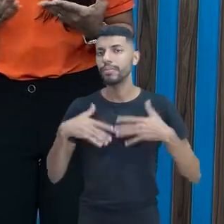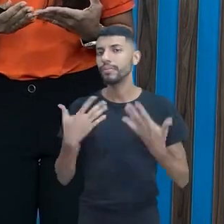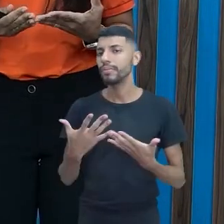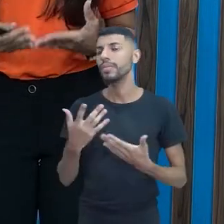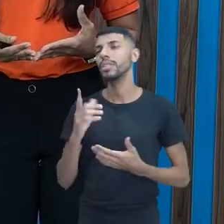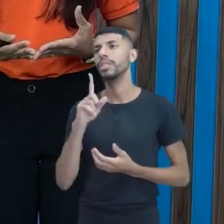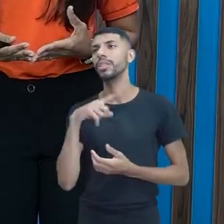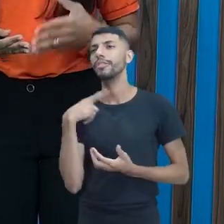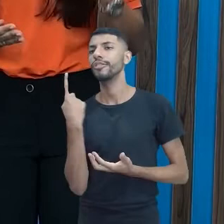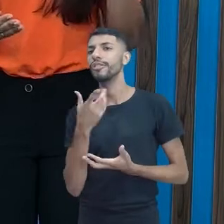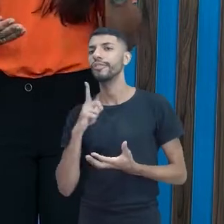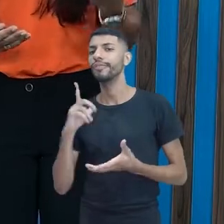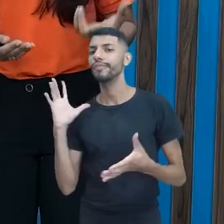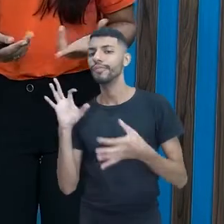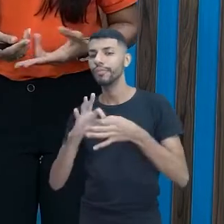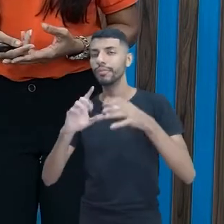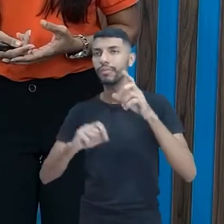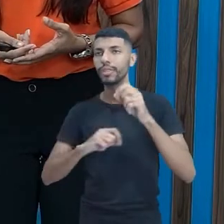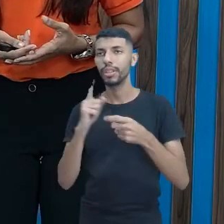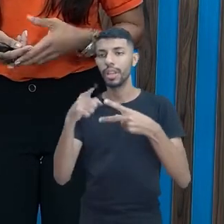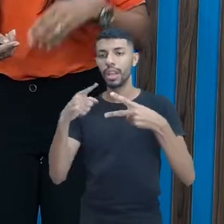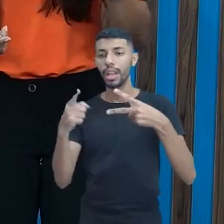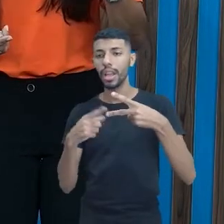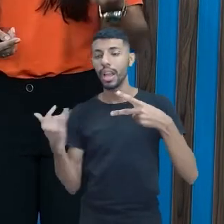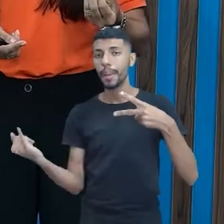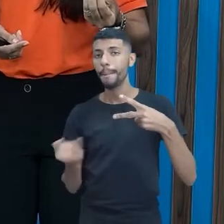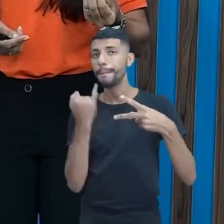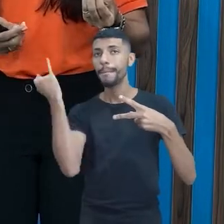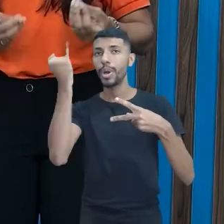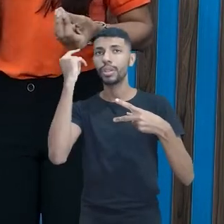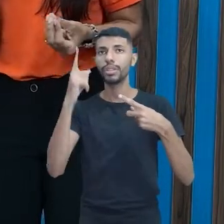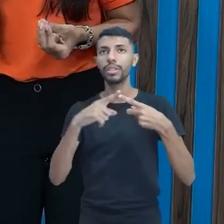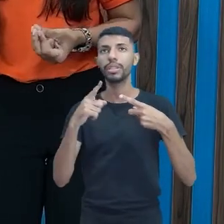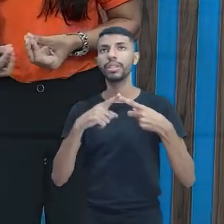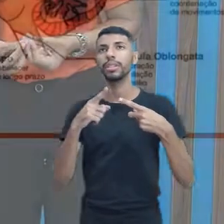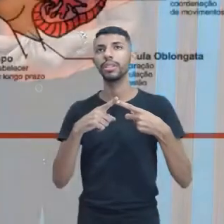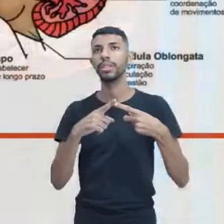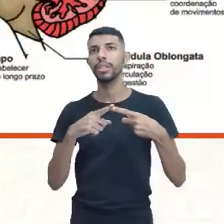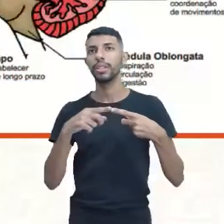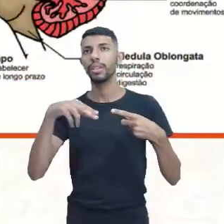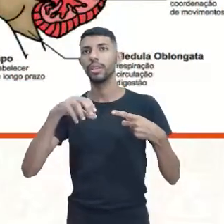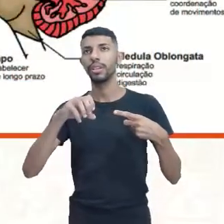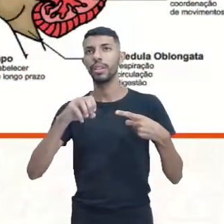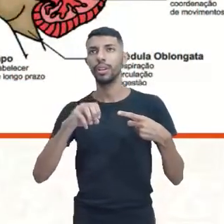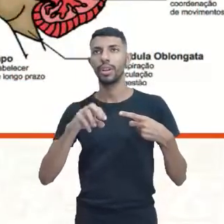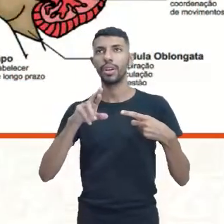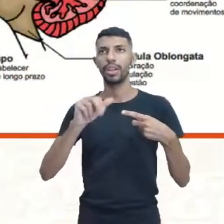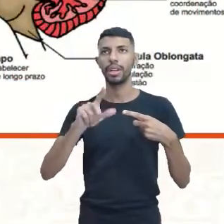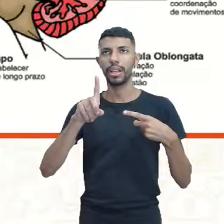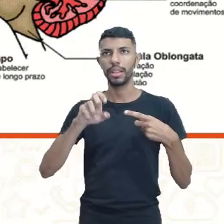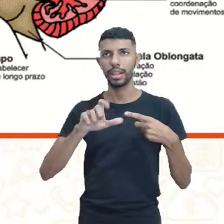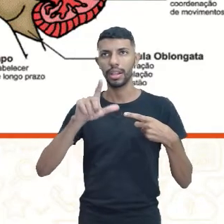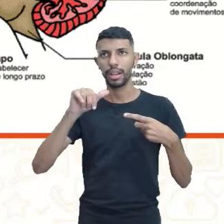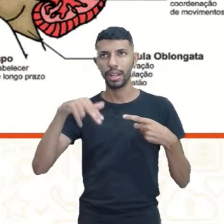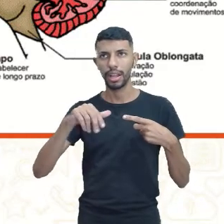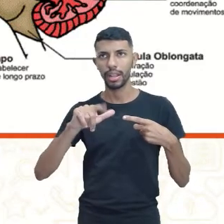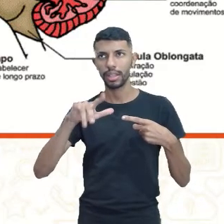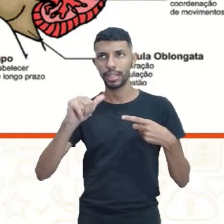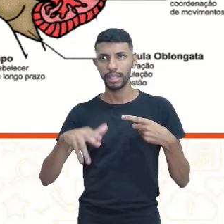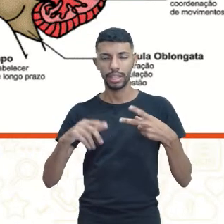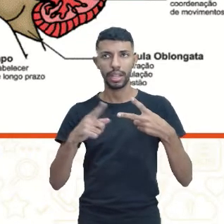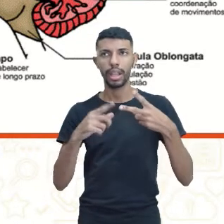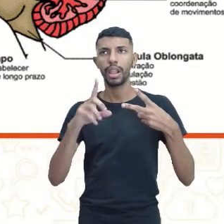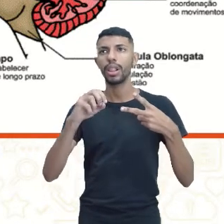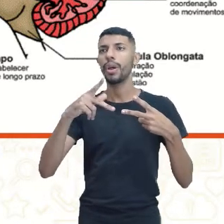gente tem envolvido dois hormônios importantes, noradrenalina e dopamina. Né? Onde começa esse percurso?